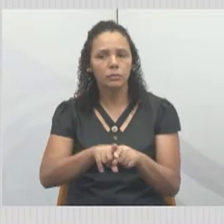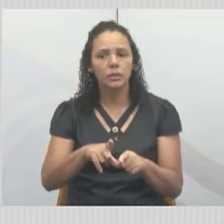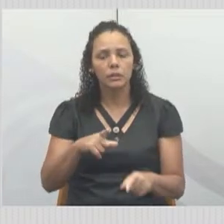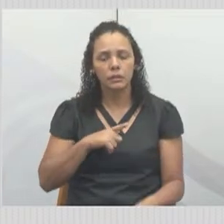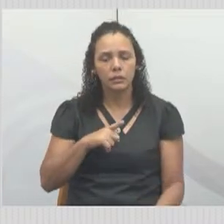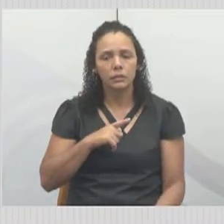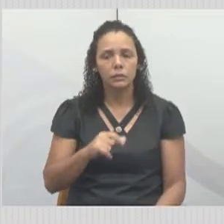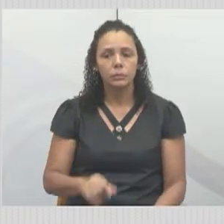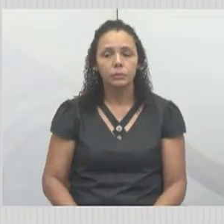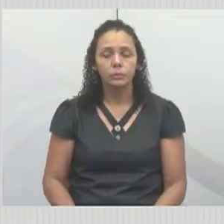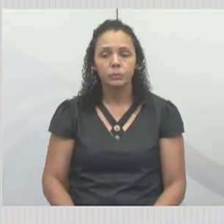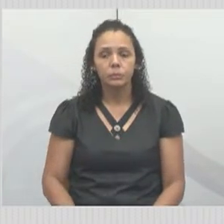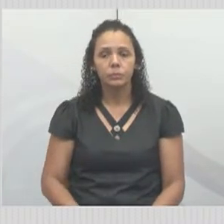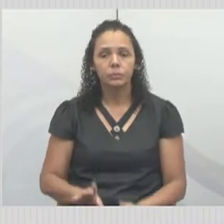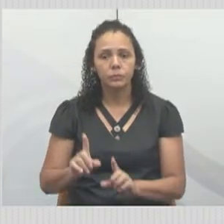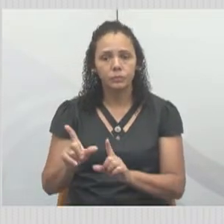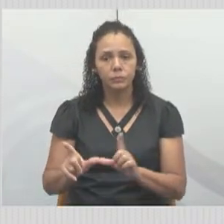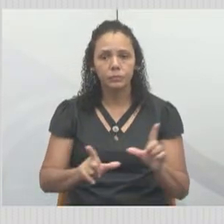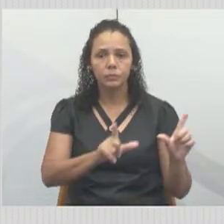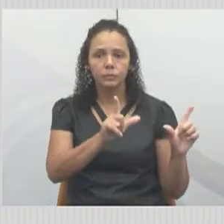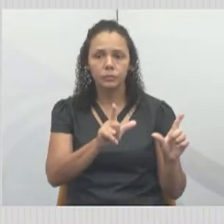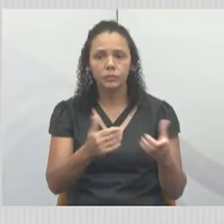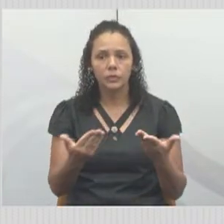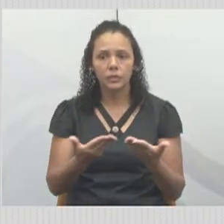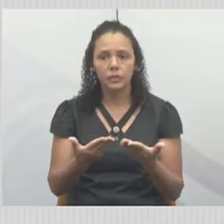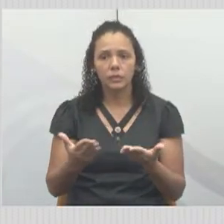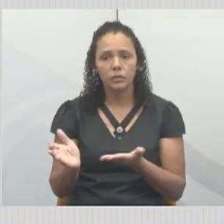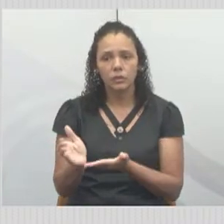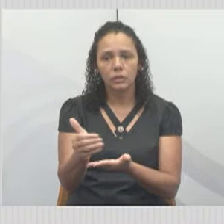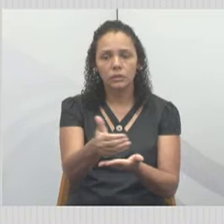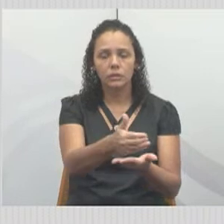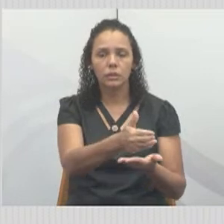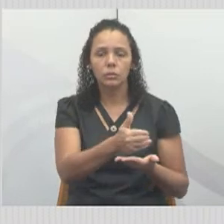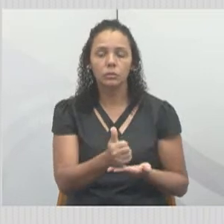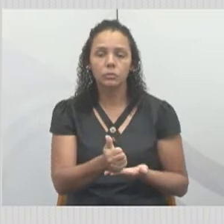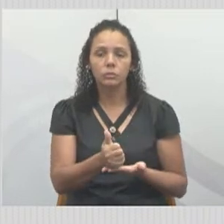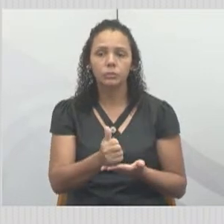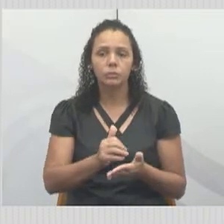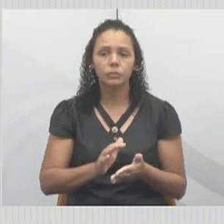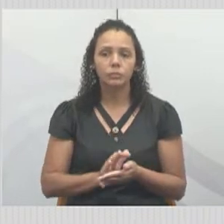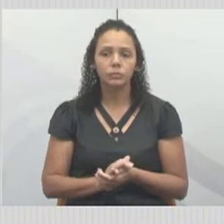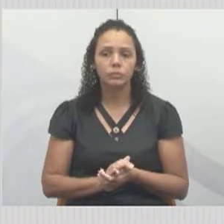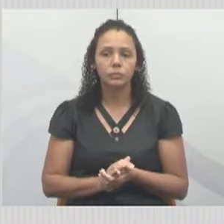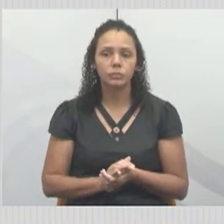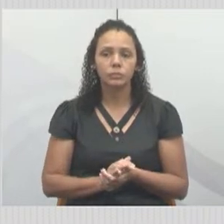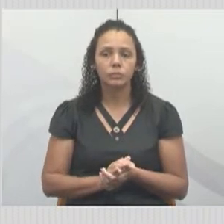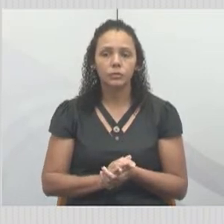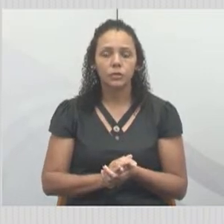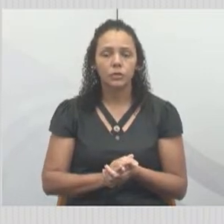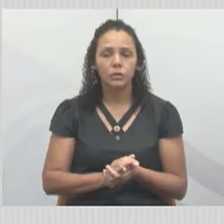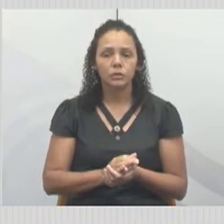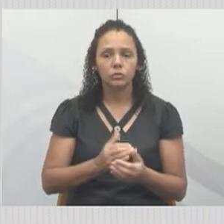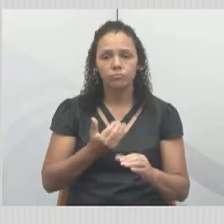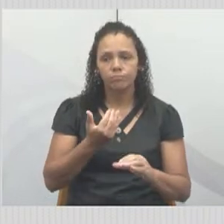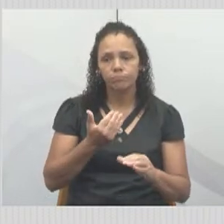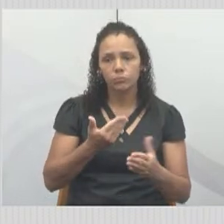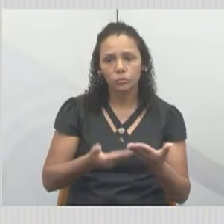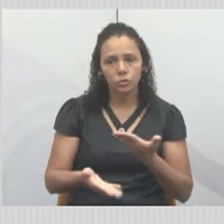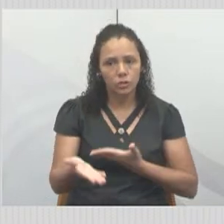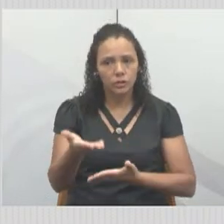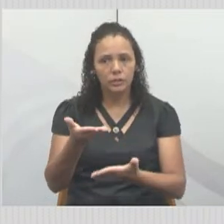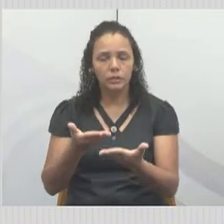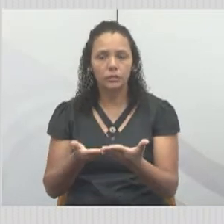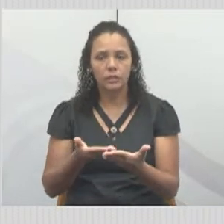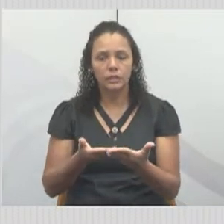própria. Na segunda parte, a gente tem as receitas de arrecadação de transferência. Então, a arrecadação é